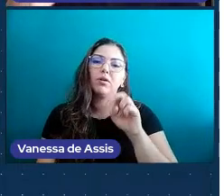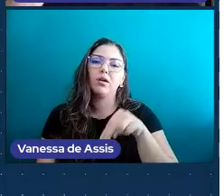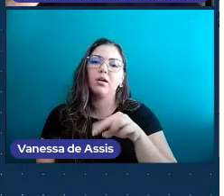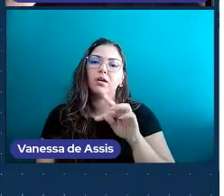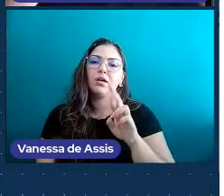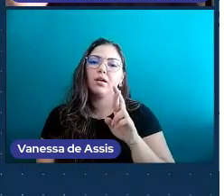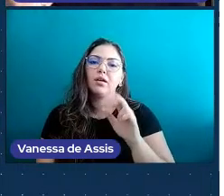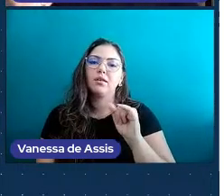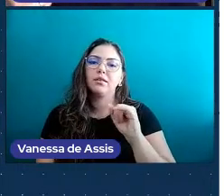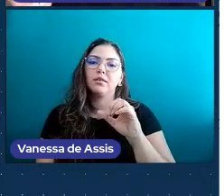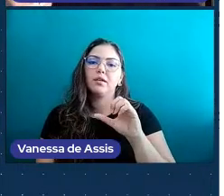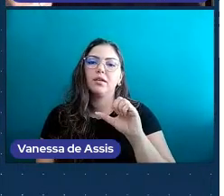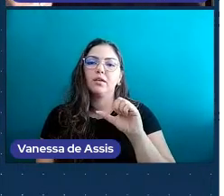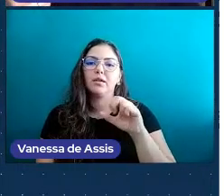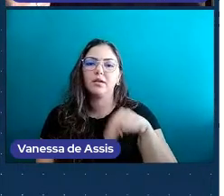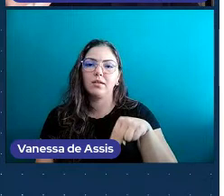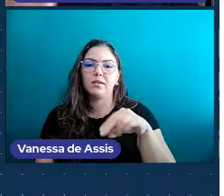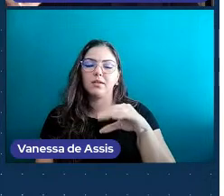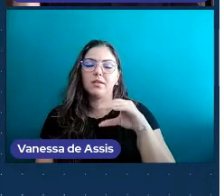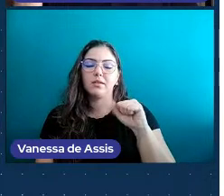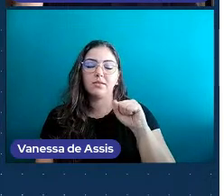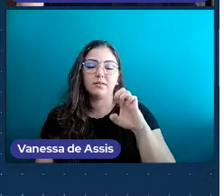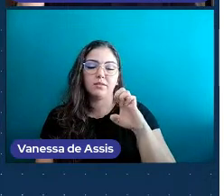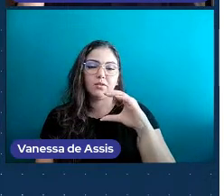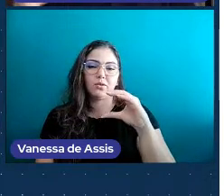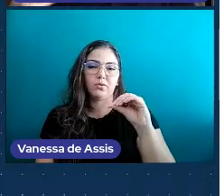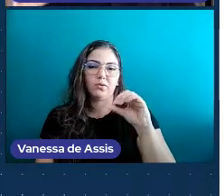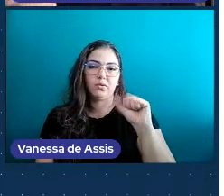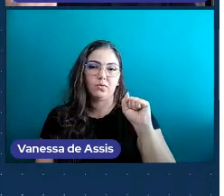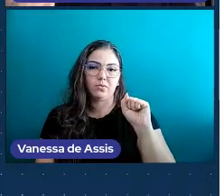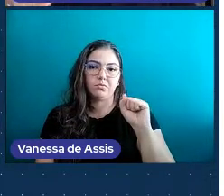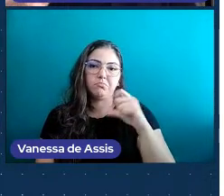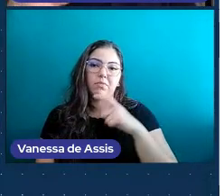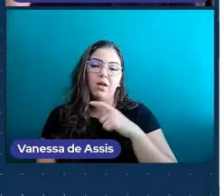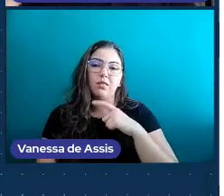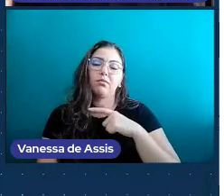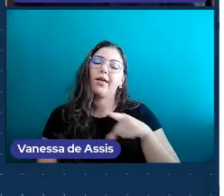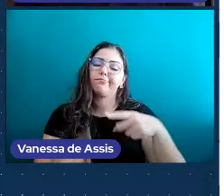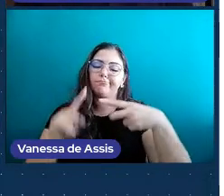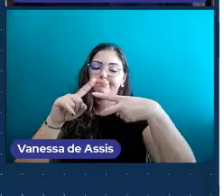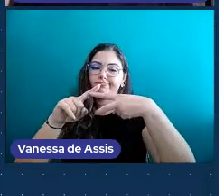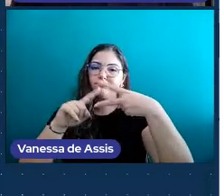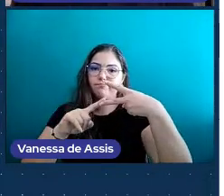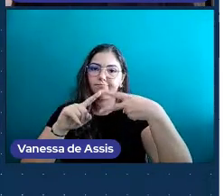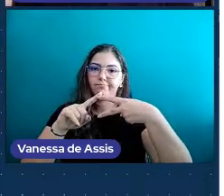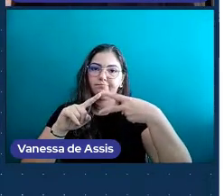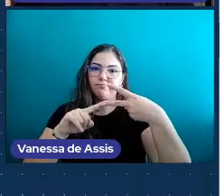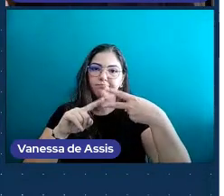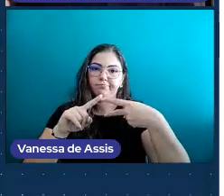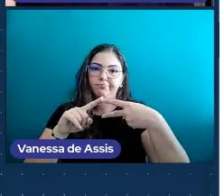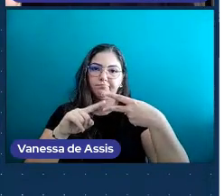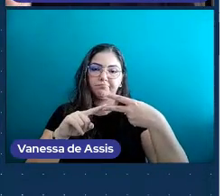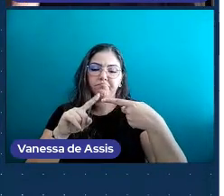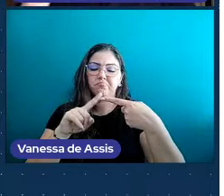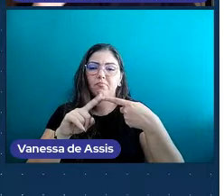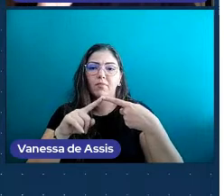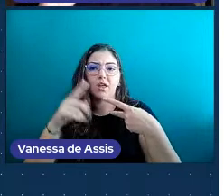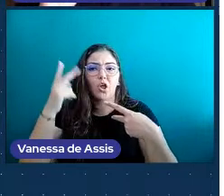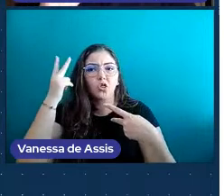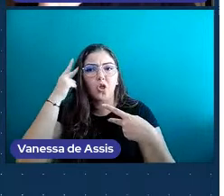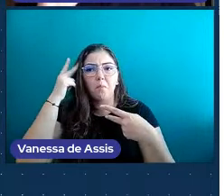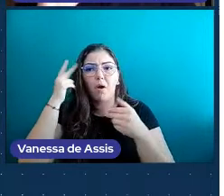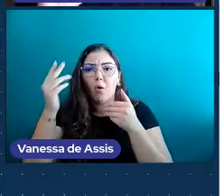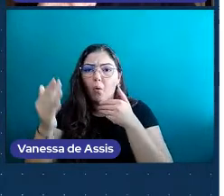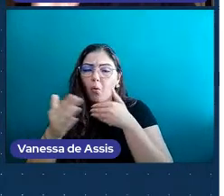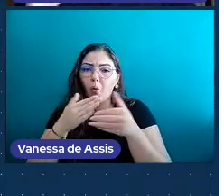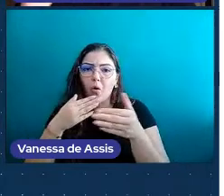E eles, por sua vez, têm uma subdivisão, aqueles que seriam comuns a qualquer paradigma qualitativo e